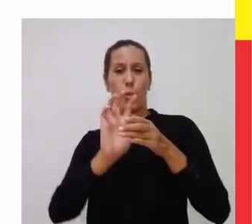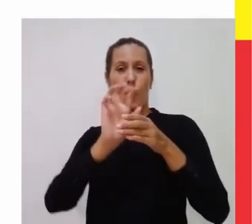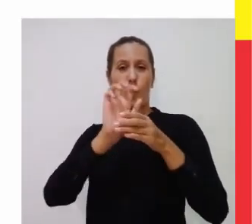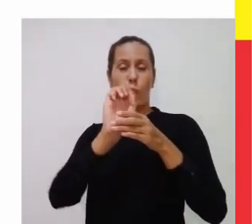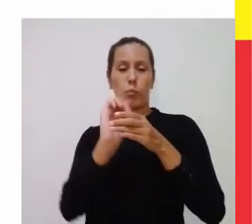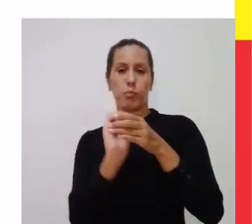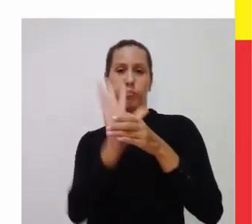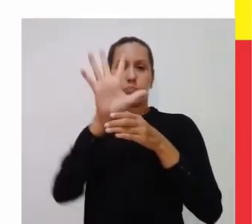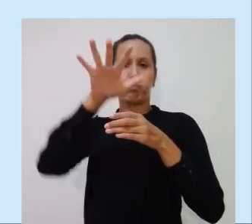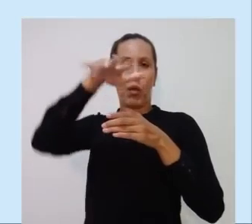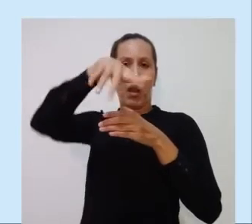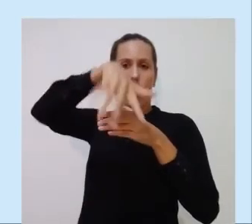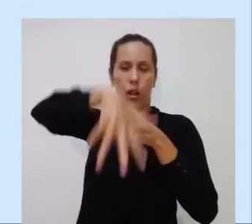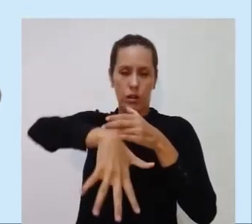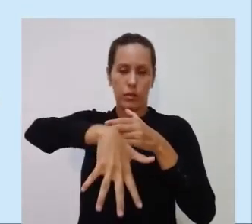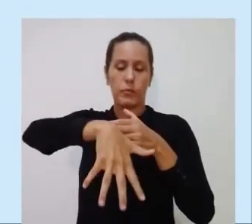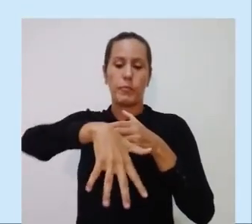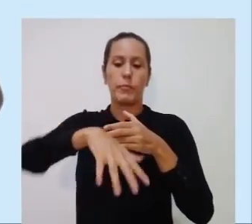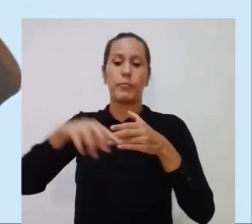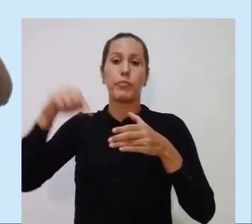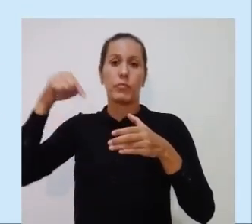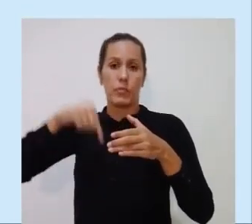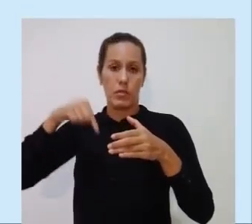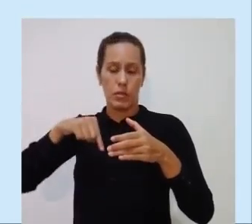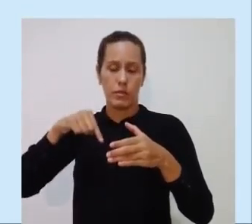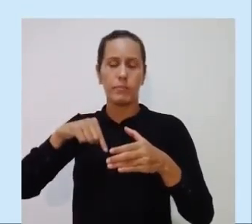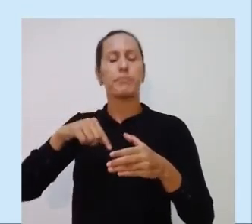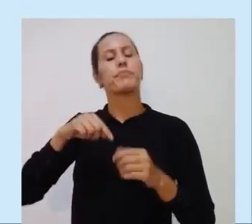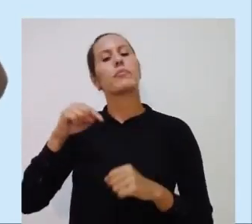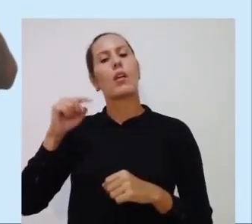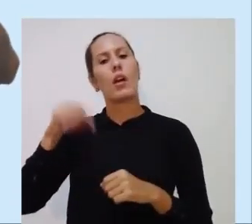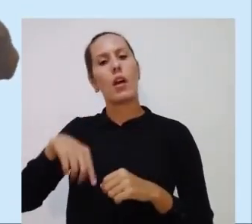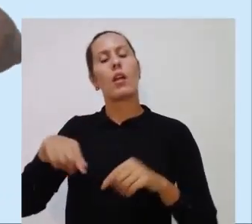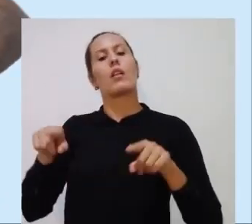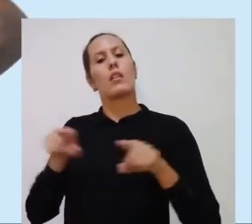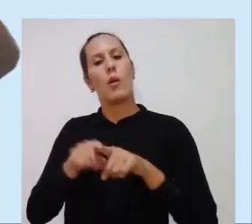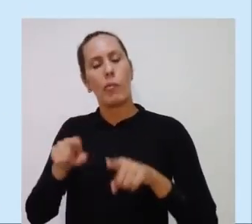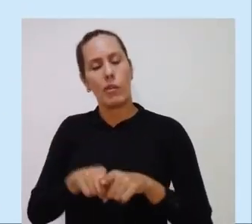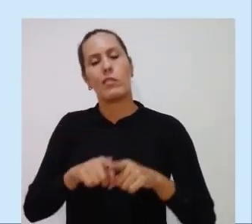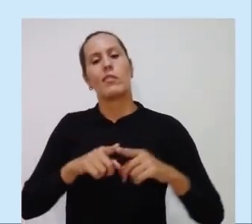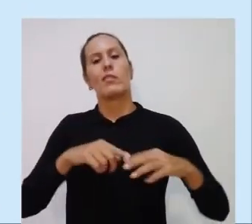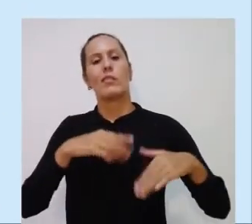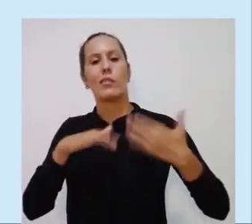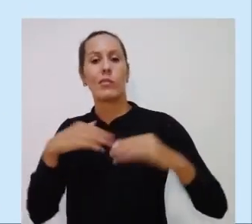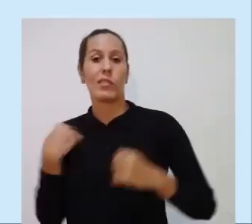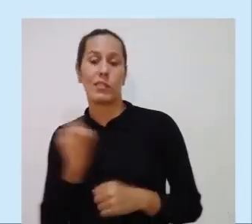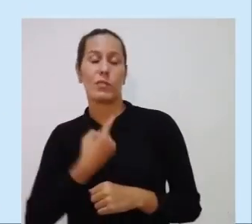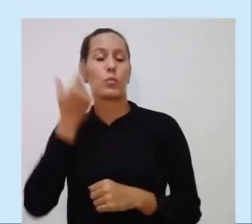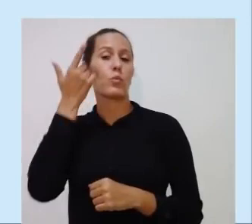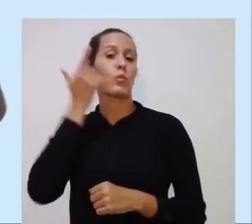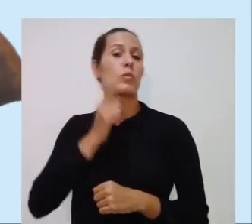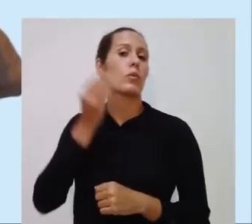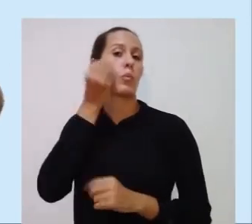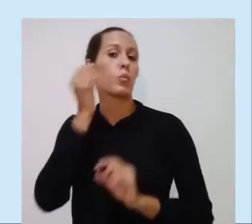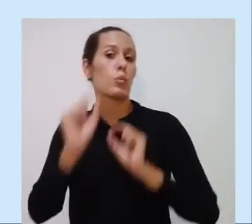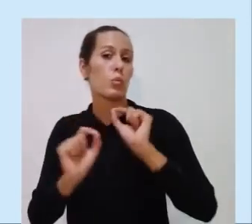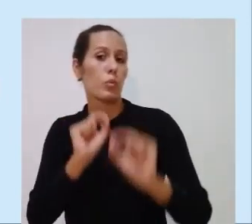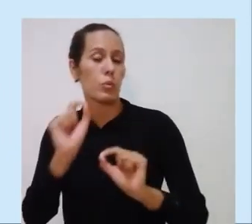expelida. Então, o vulcão o vulcanismo também é um dos processos, tá, que a gente consegue